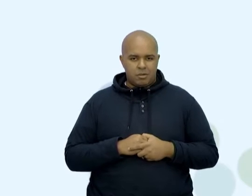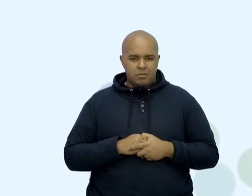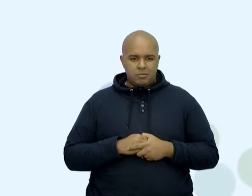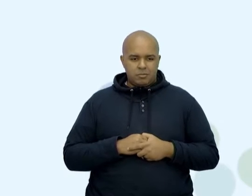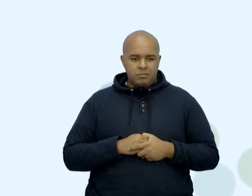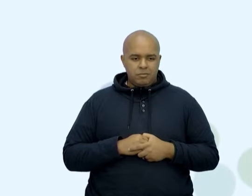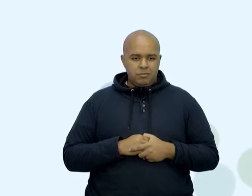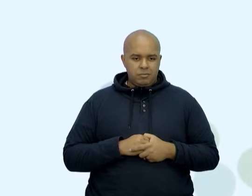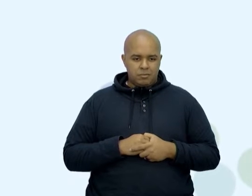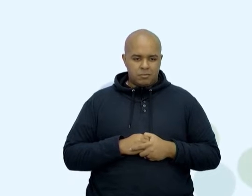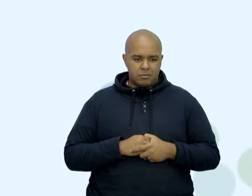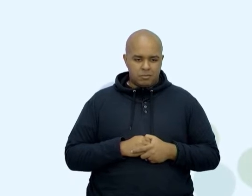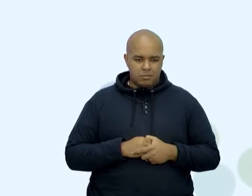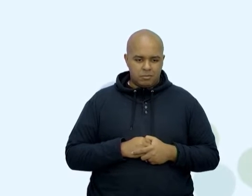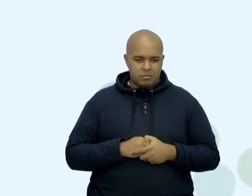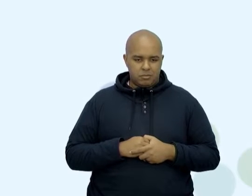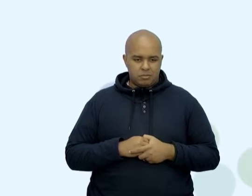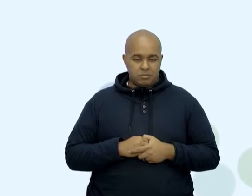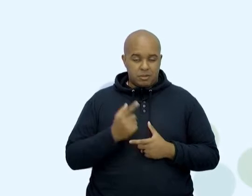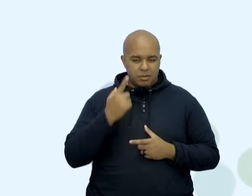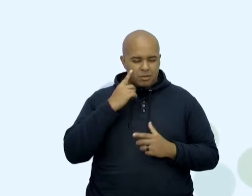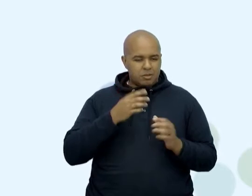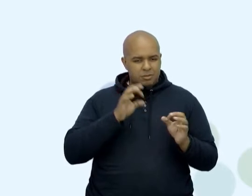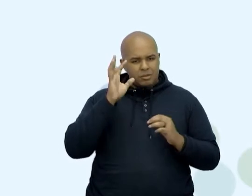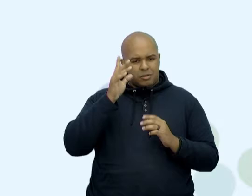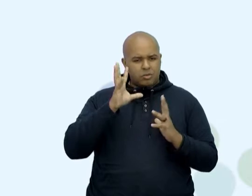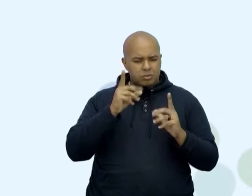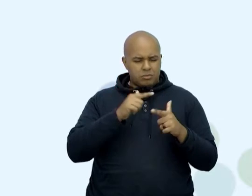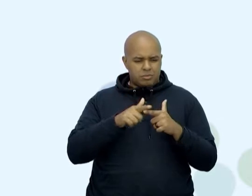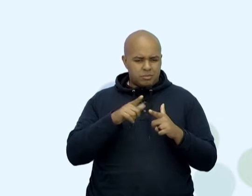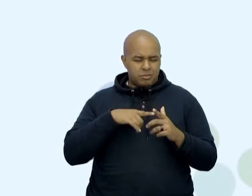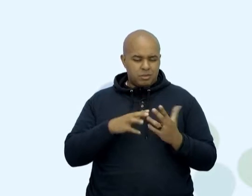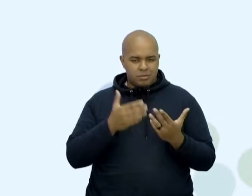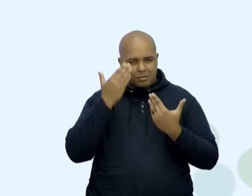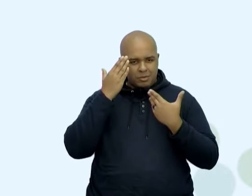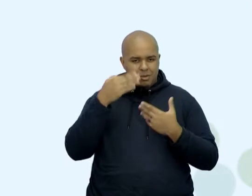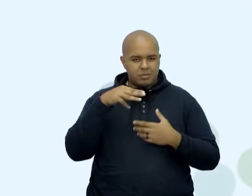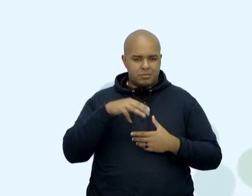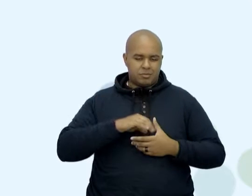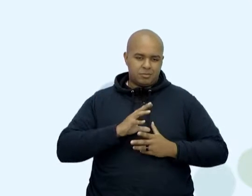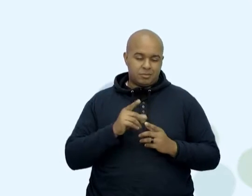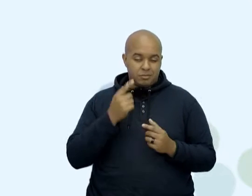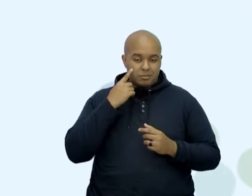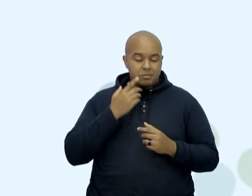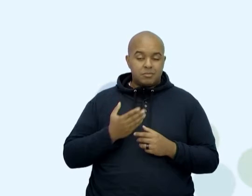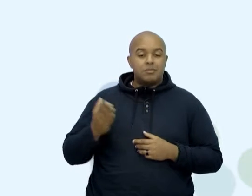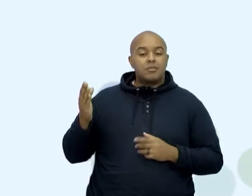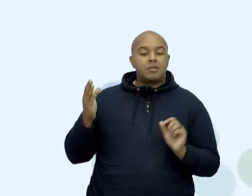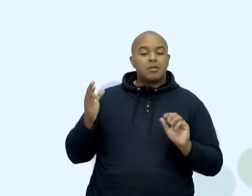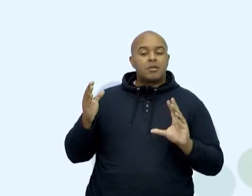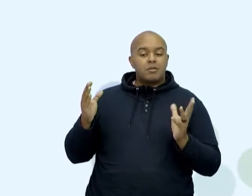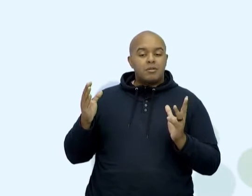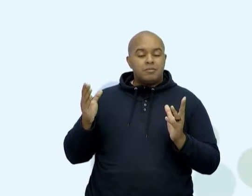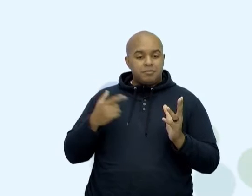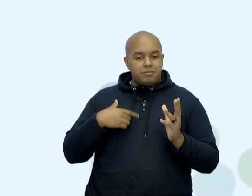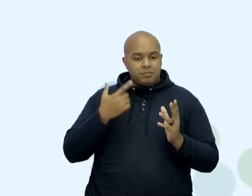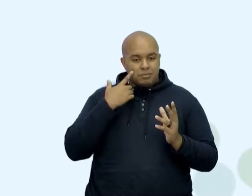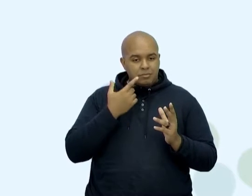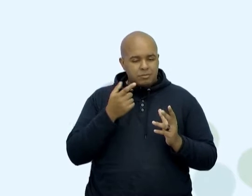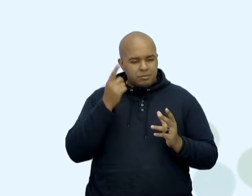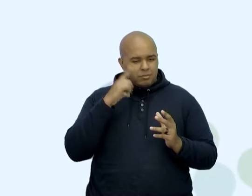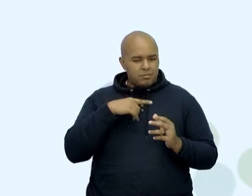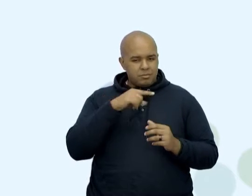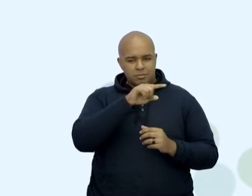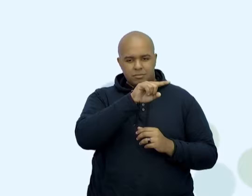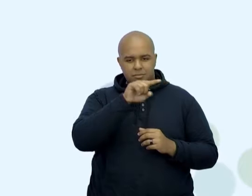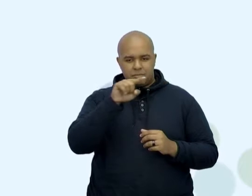ótima. Isso, eu gosto que os meninos resolvem todos os problemas que a gente tem. Muito obrigada, meninos. E aí, o que acontece? Imagina que a